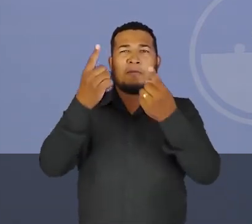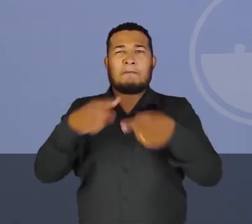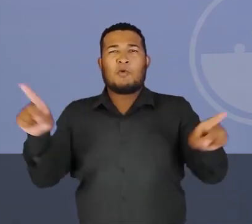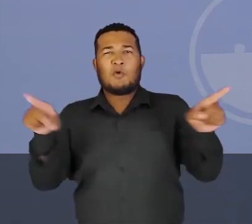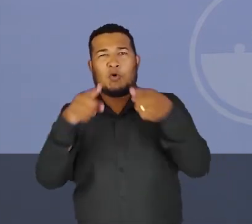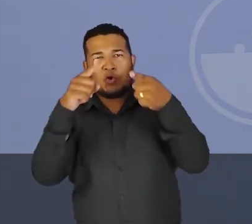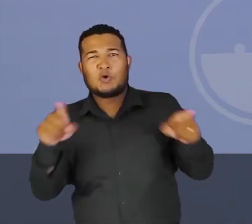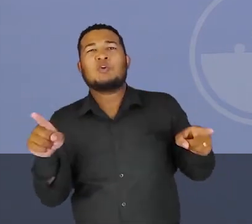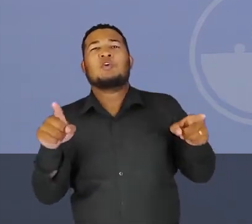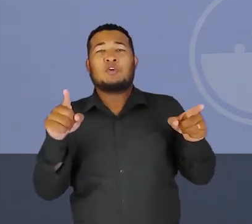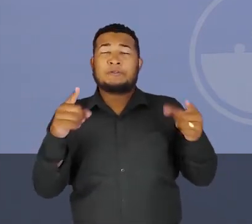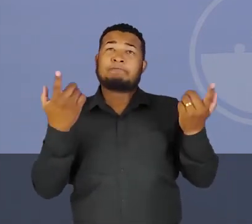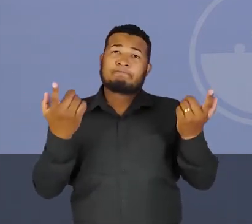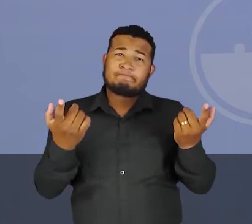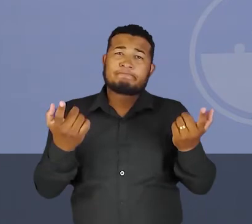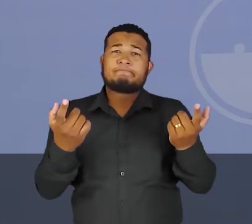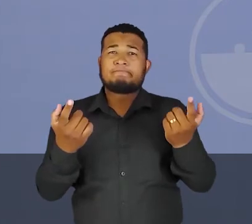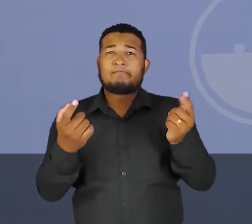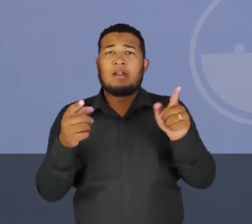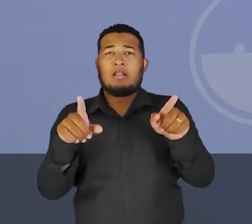música.